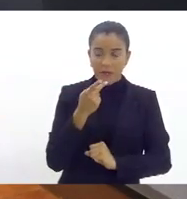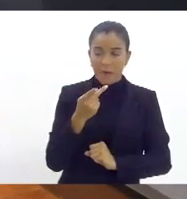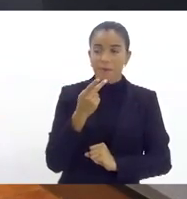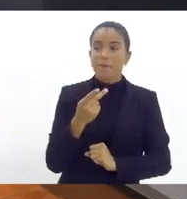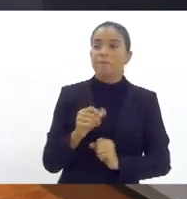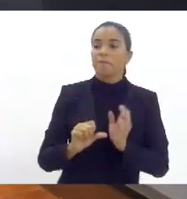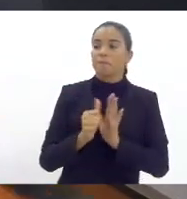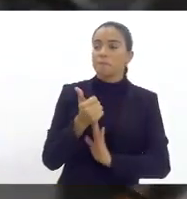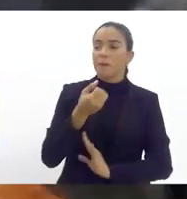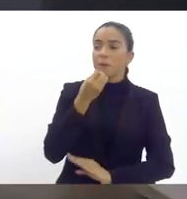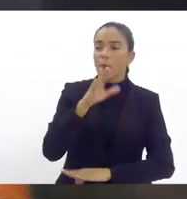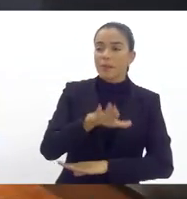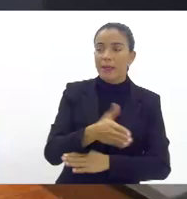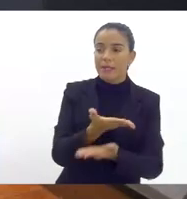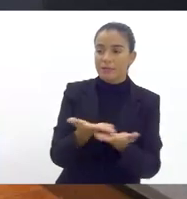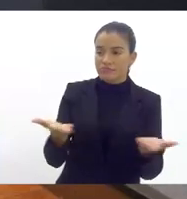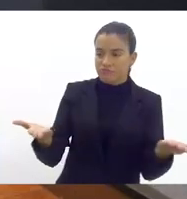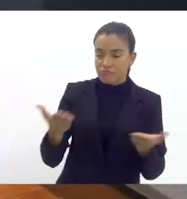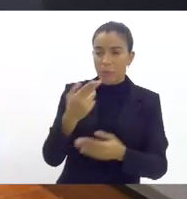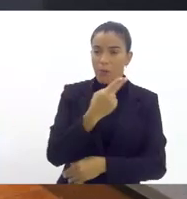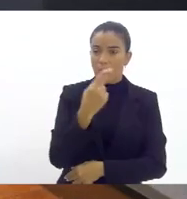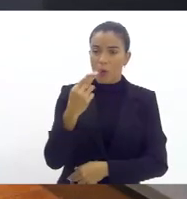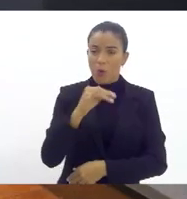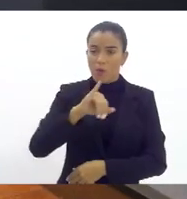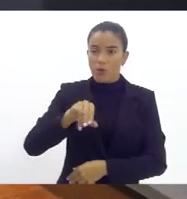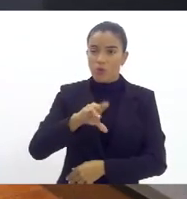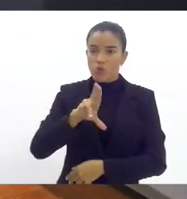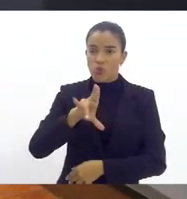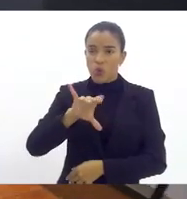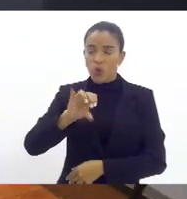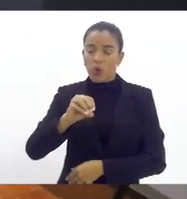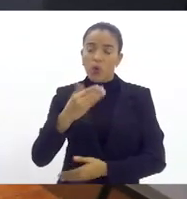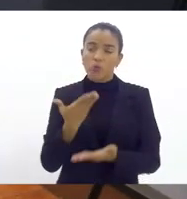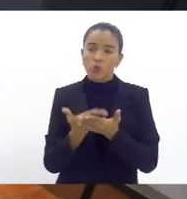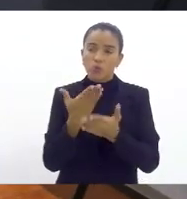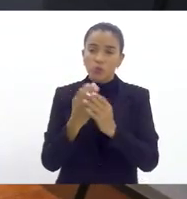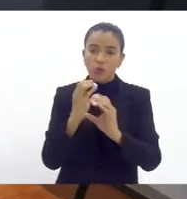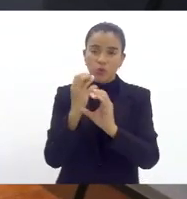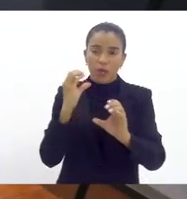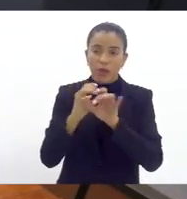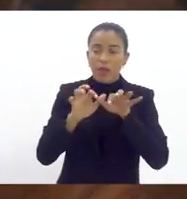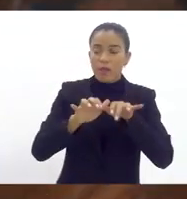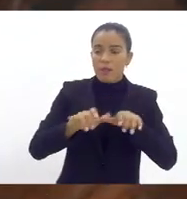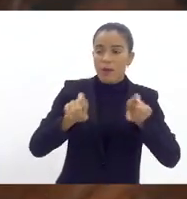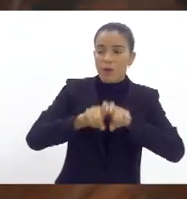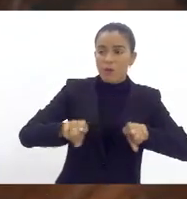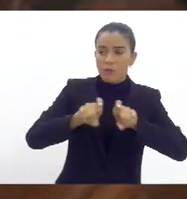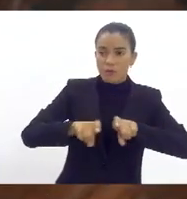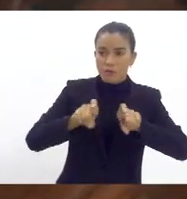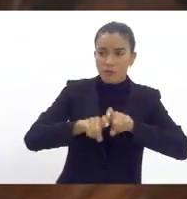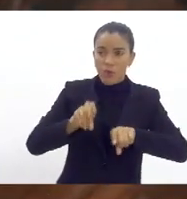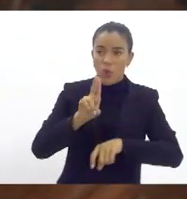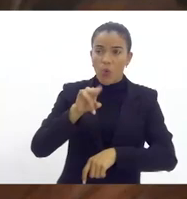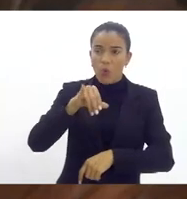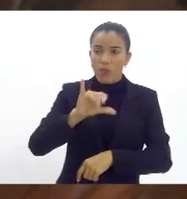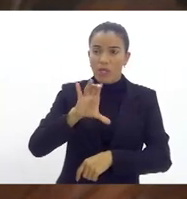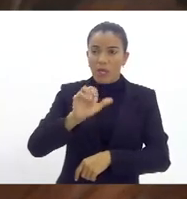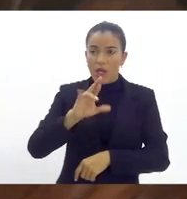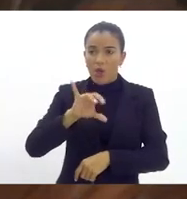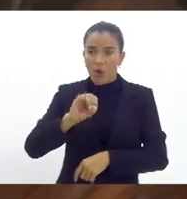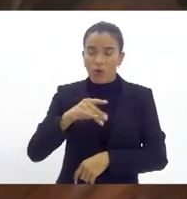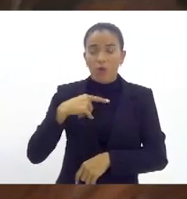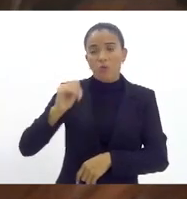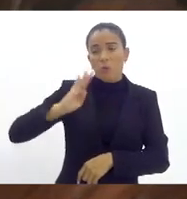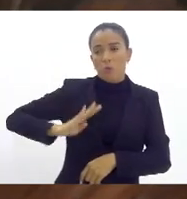primeiramente boa tarde a todos meu nome é Júlio Melo Eu sou estudante de engenharia da computação na Unicarioca sou bolsista